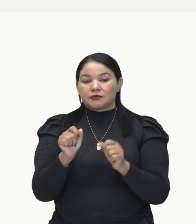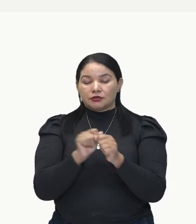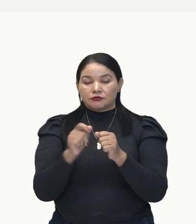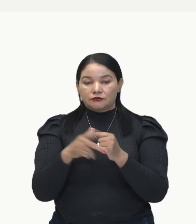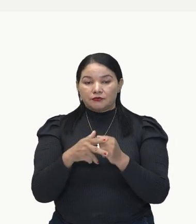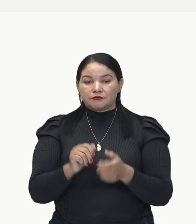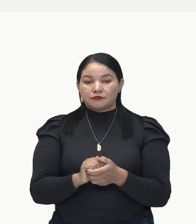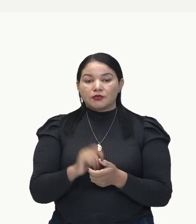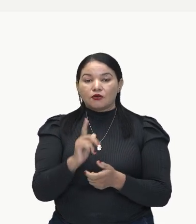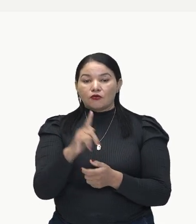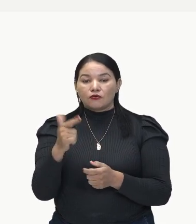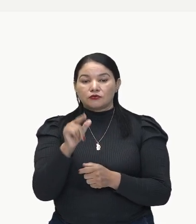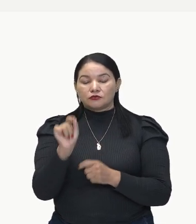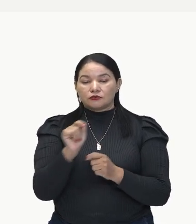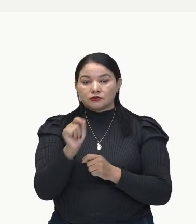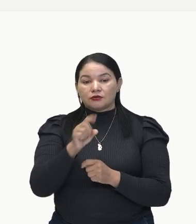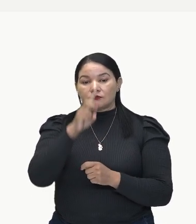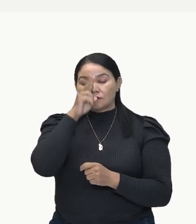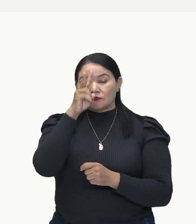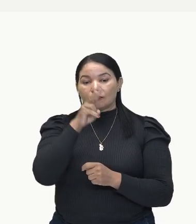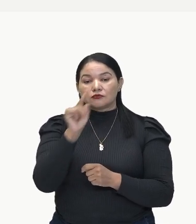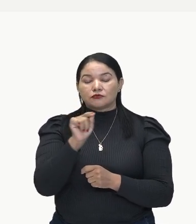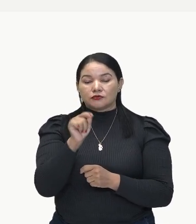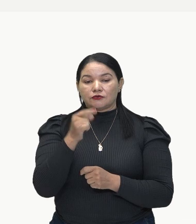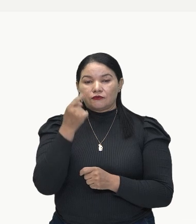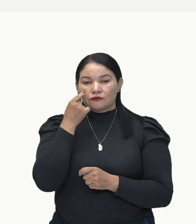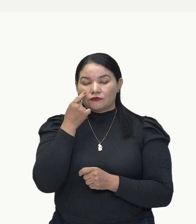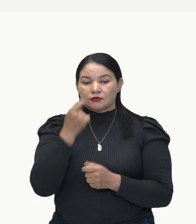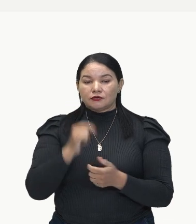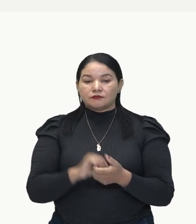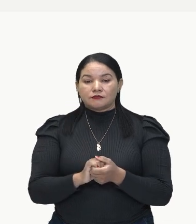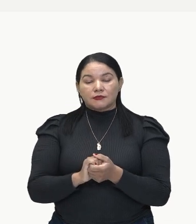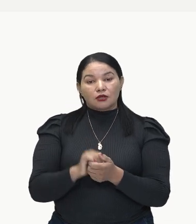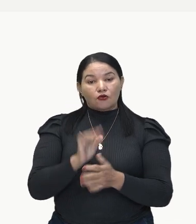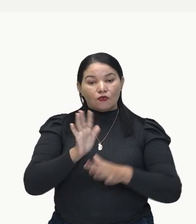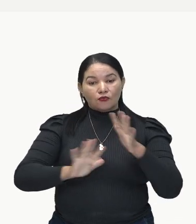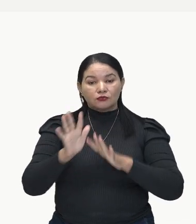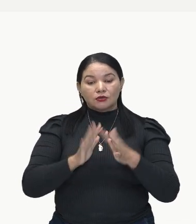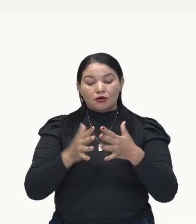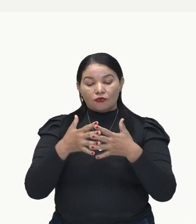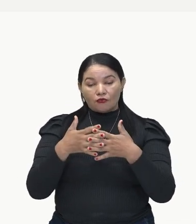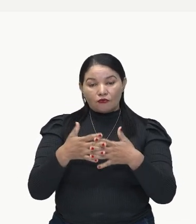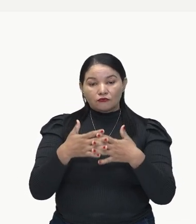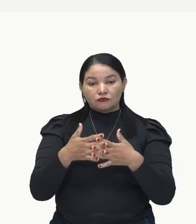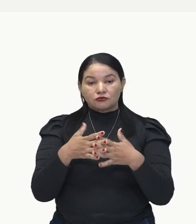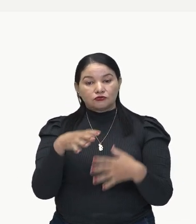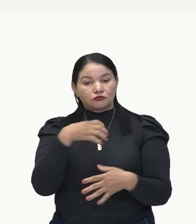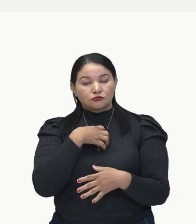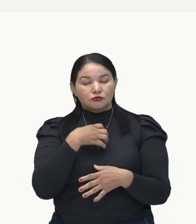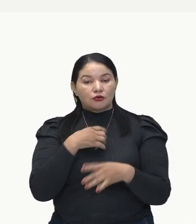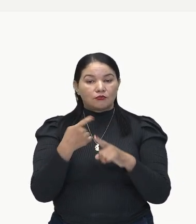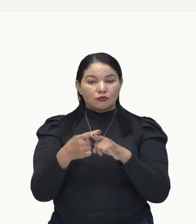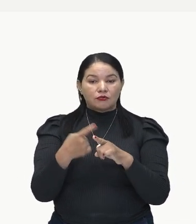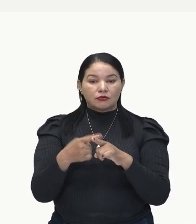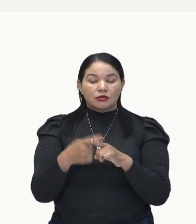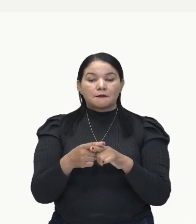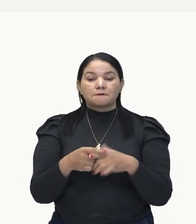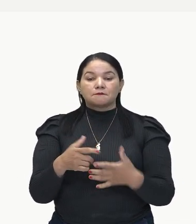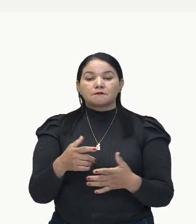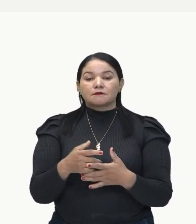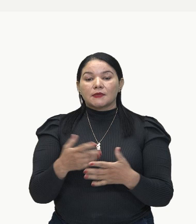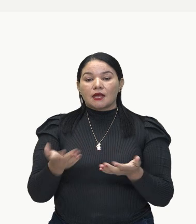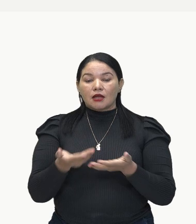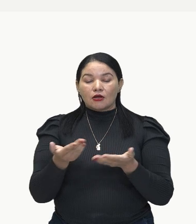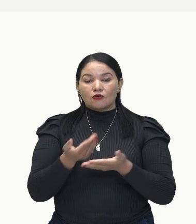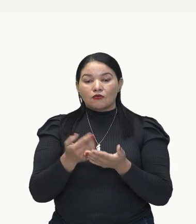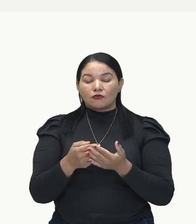E o advérbio de intensidade, cuidado para não confundir com o advérbio de modo, porque o de intensidade ele indica o